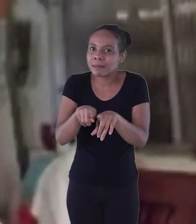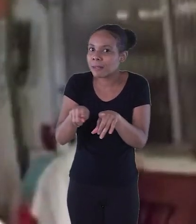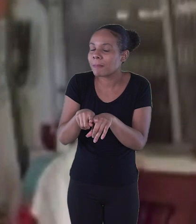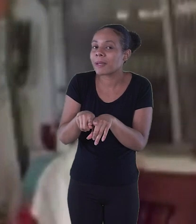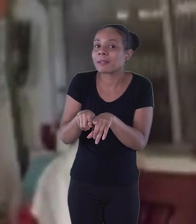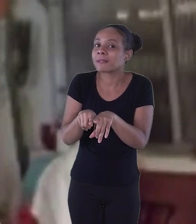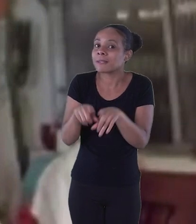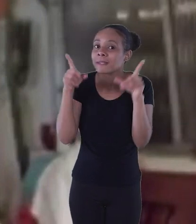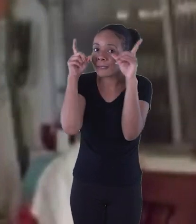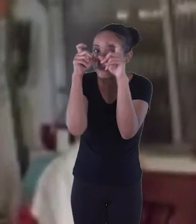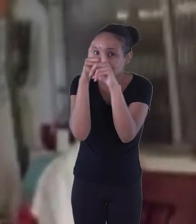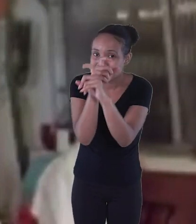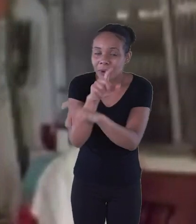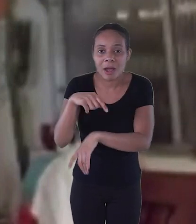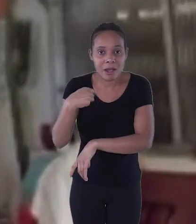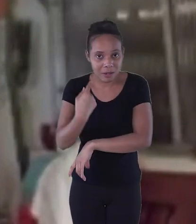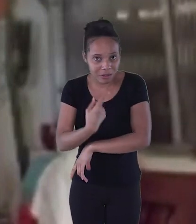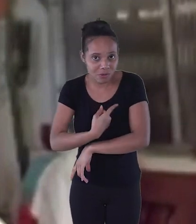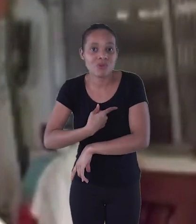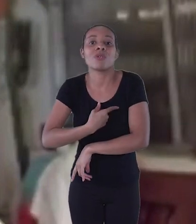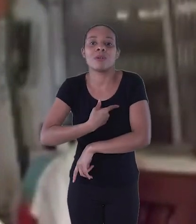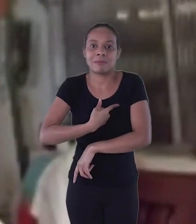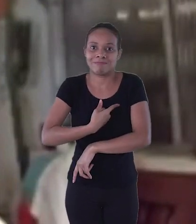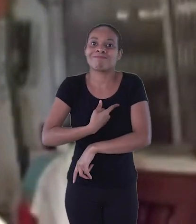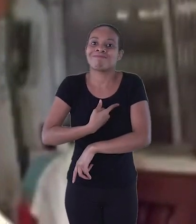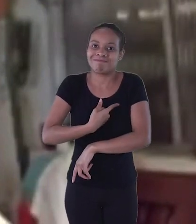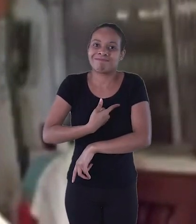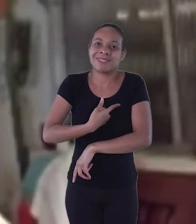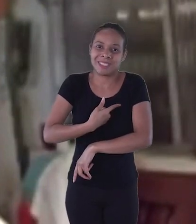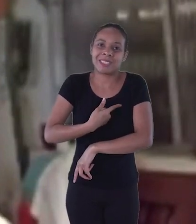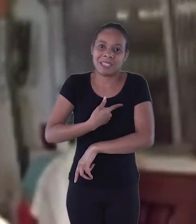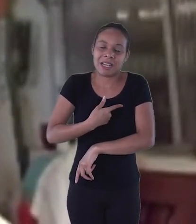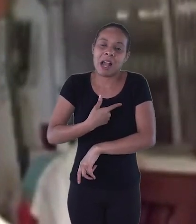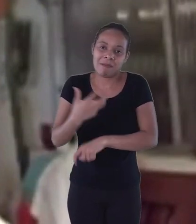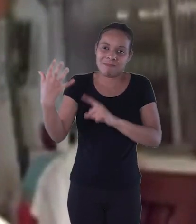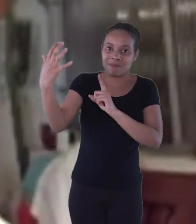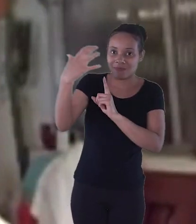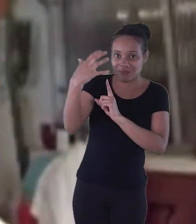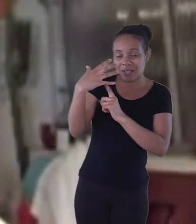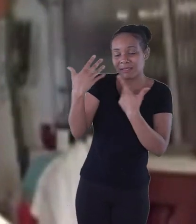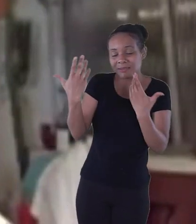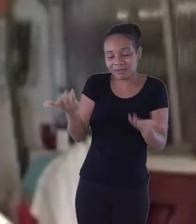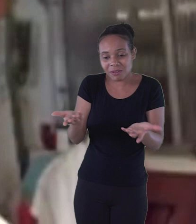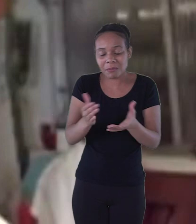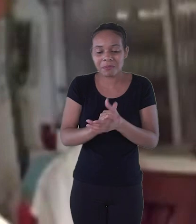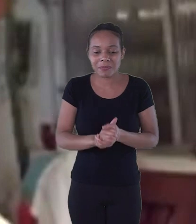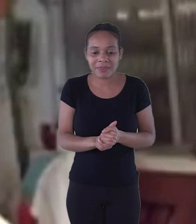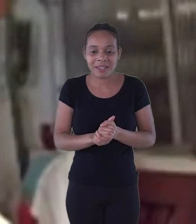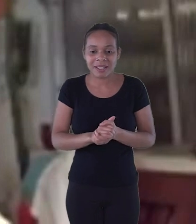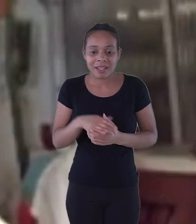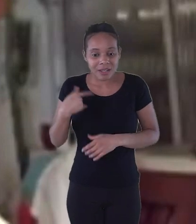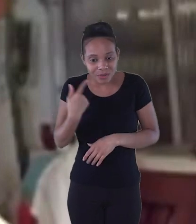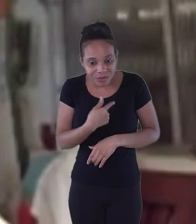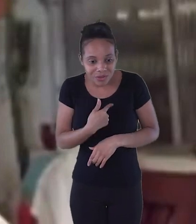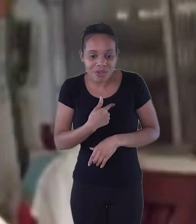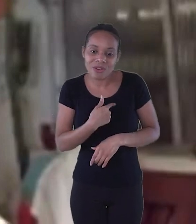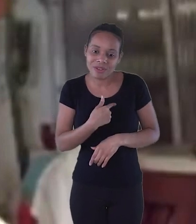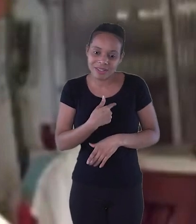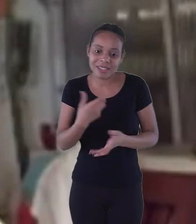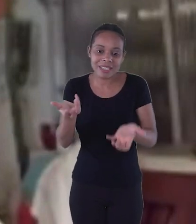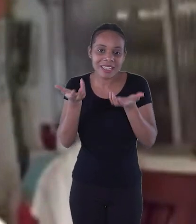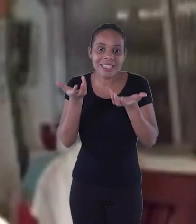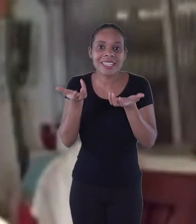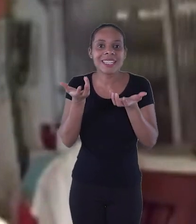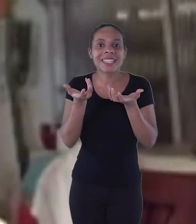vamos tomar conforme o livro for circulando mais. Porque também a gente não estava querendo jogar para quem a gente